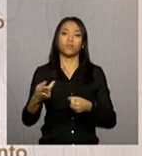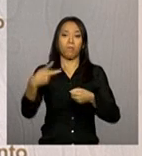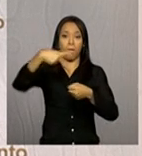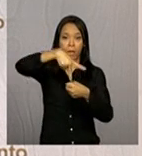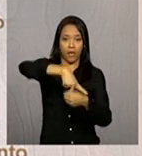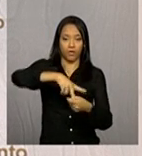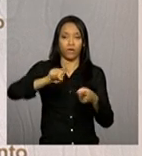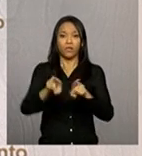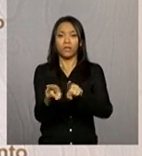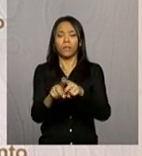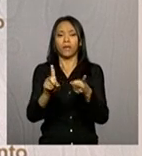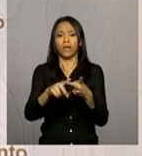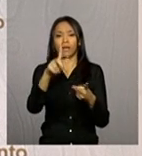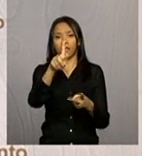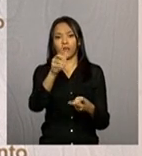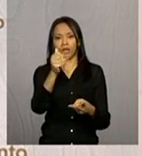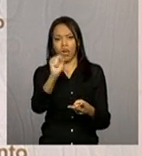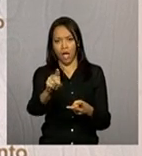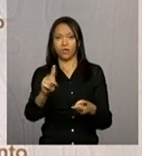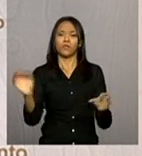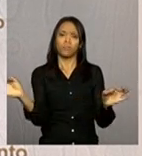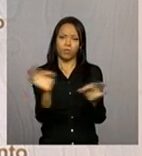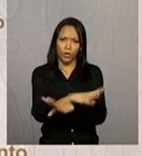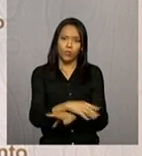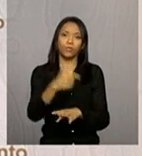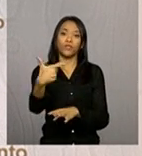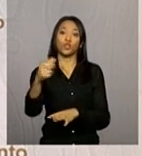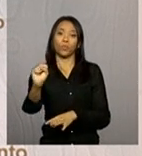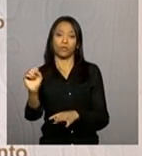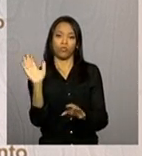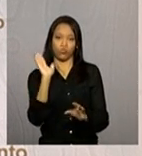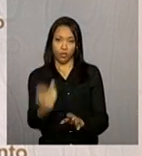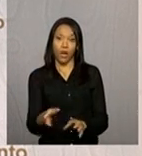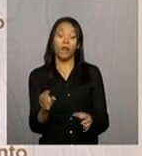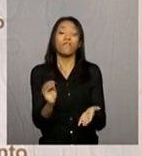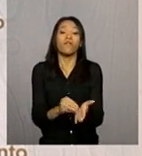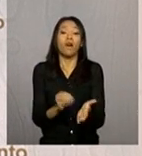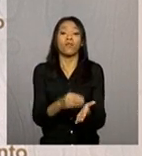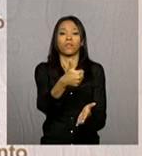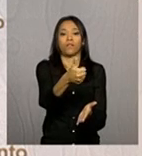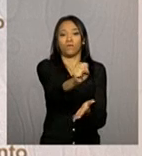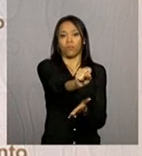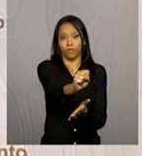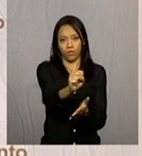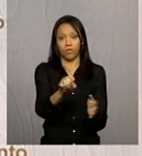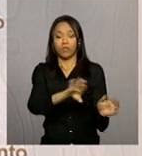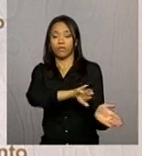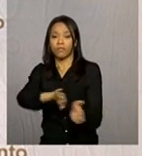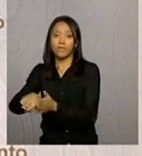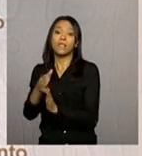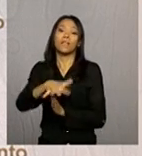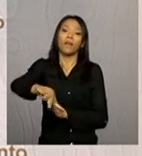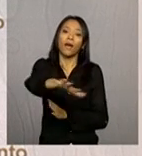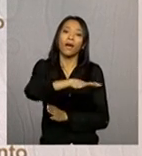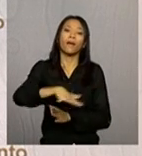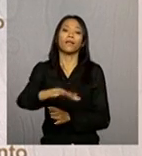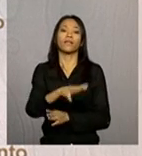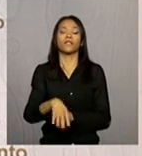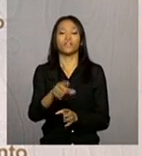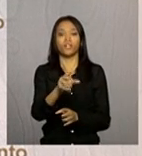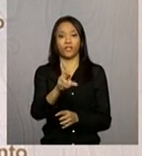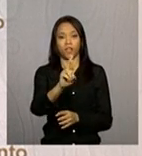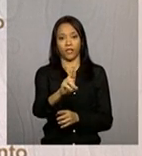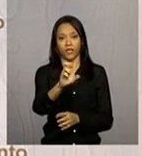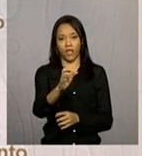produção, concluímos 28 empreendimentos e temos em andamento 18. Em refino, fertilizante e gás natural,